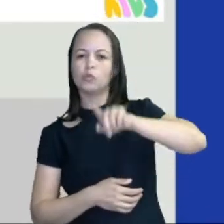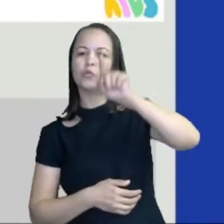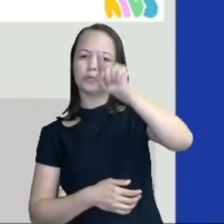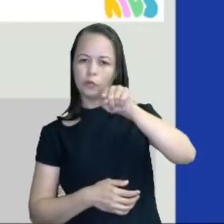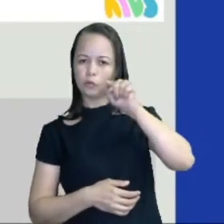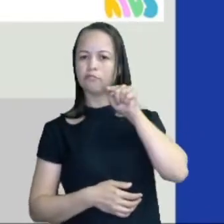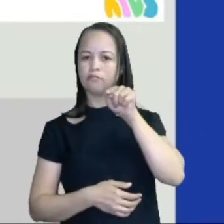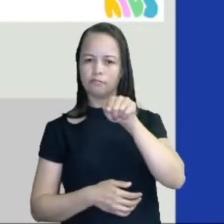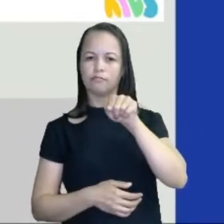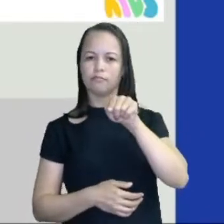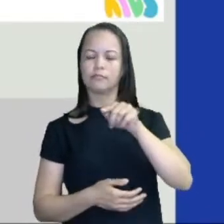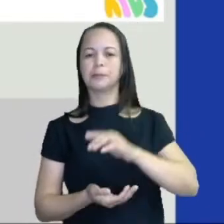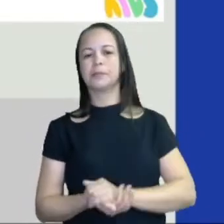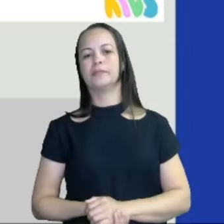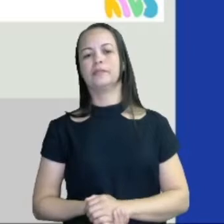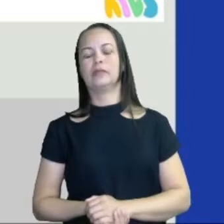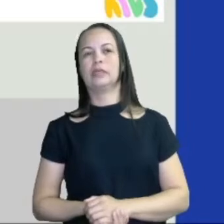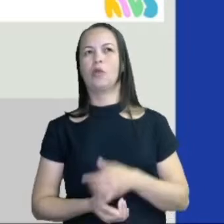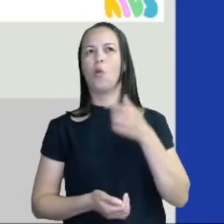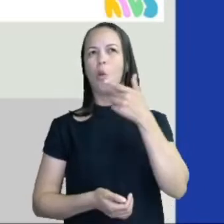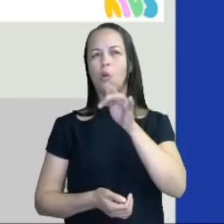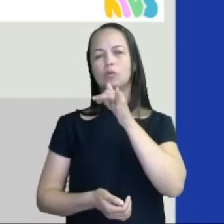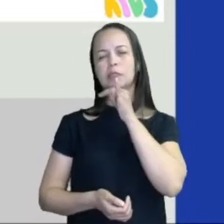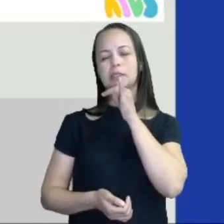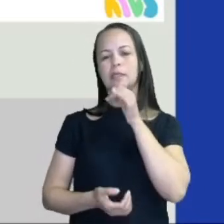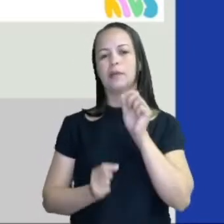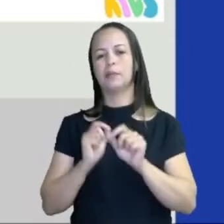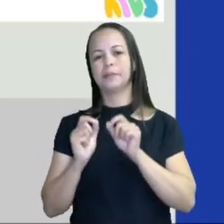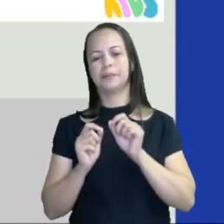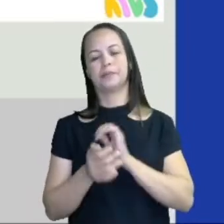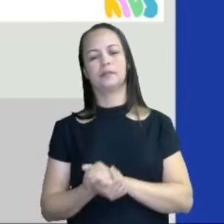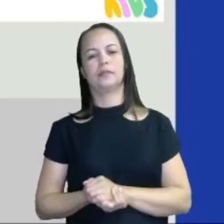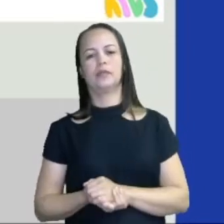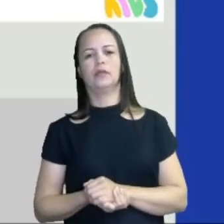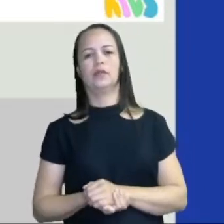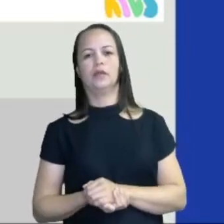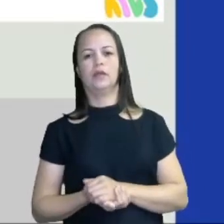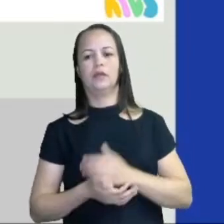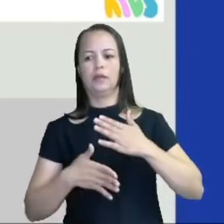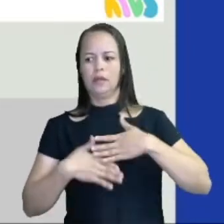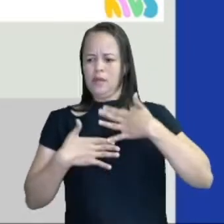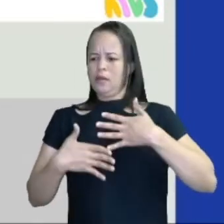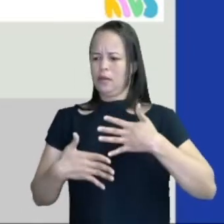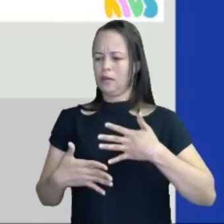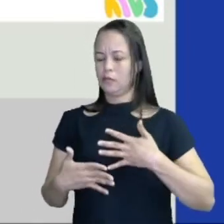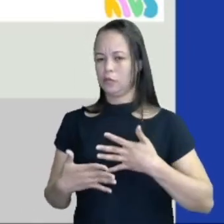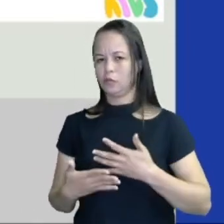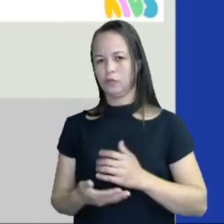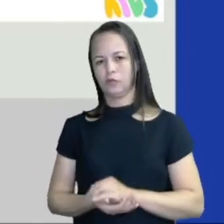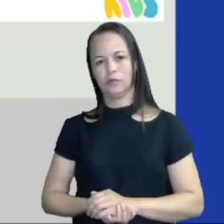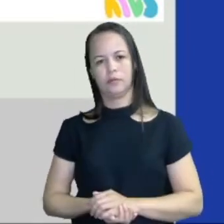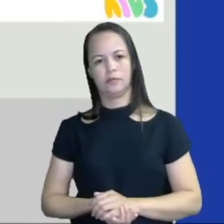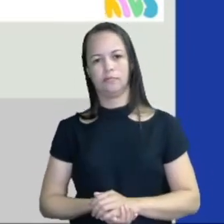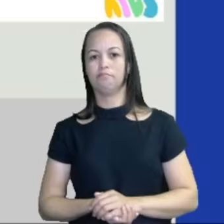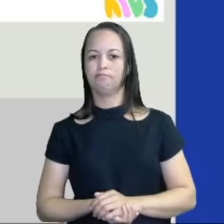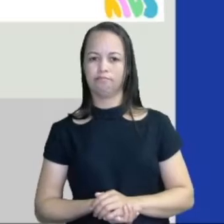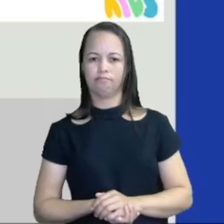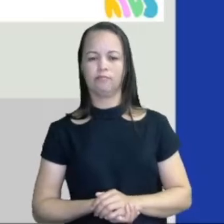exclamação. Outro aqui que a gente pode ver é que susto. Que